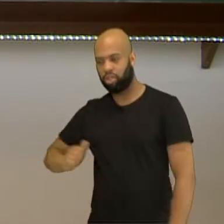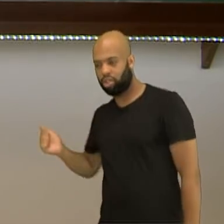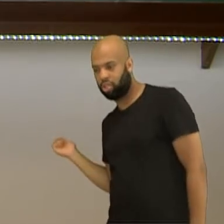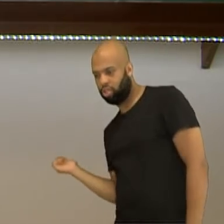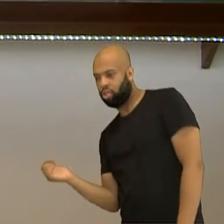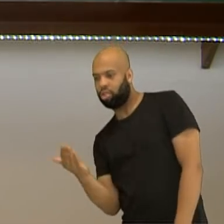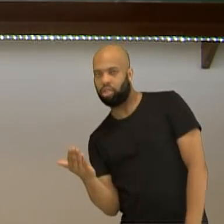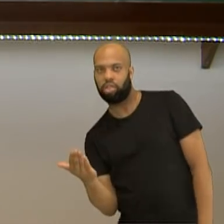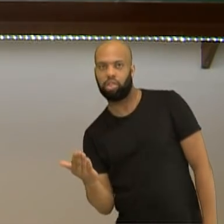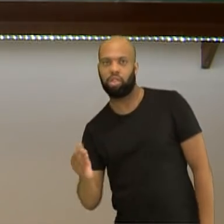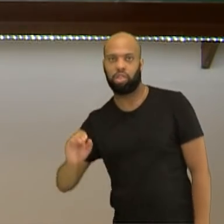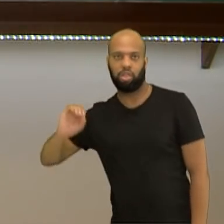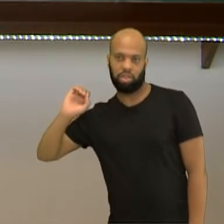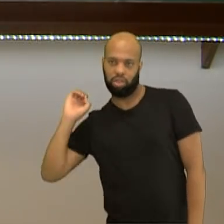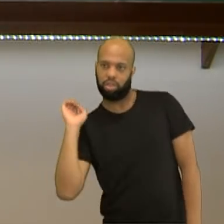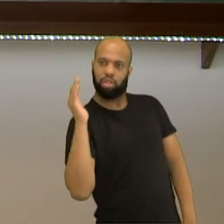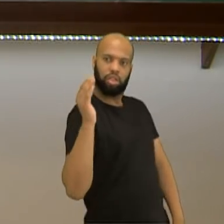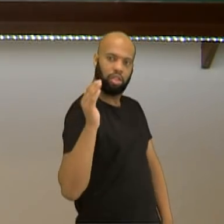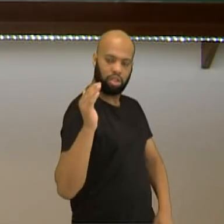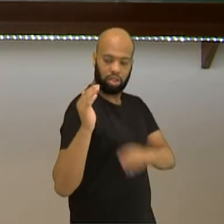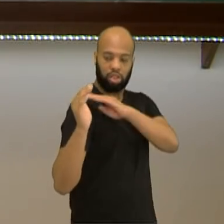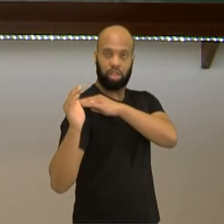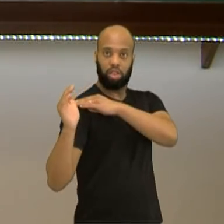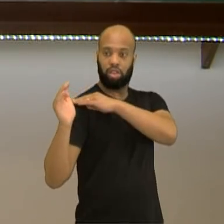jogada por baixo da linha do ombro.